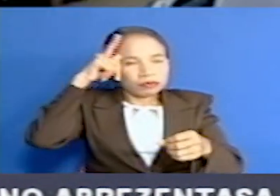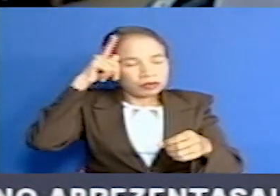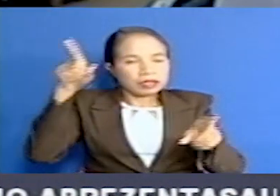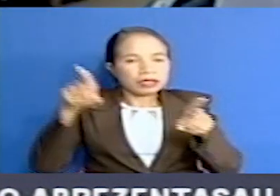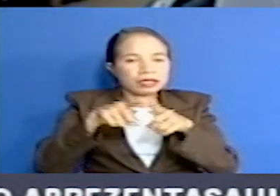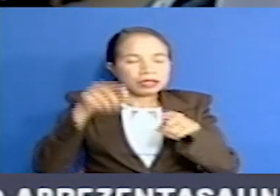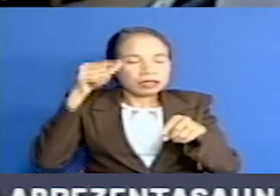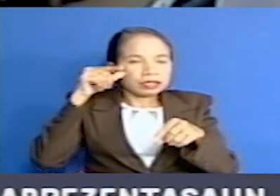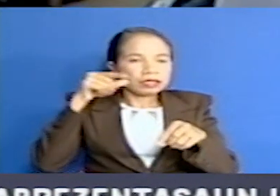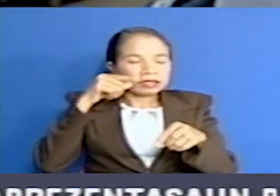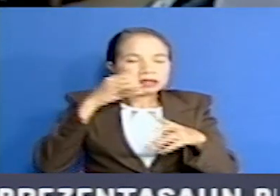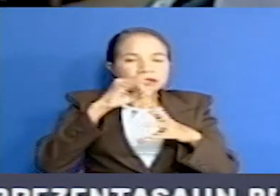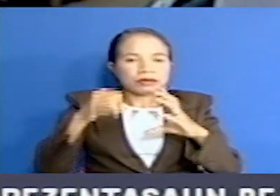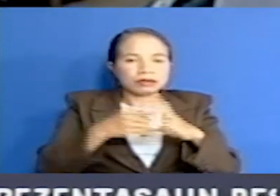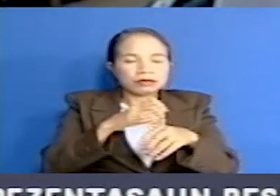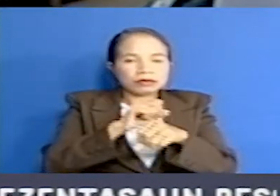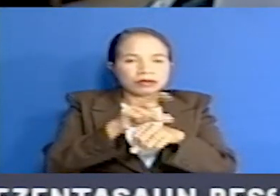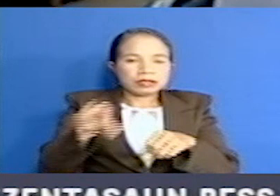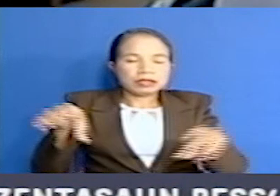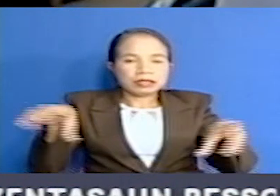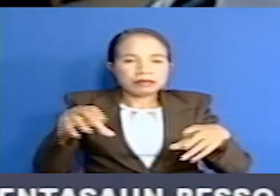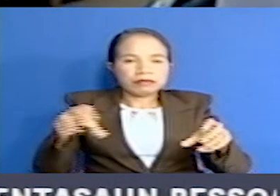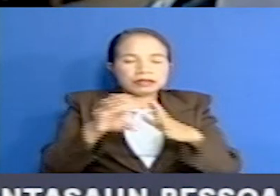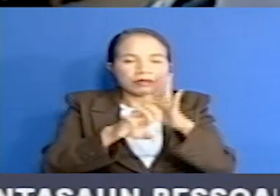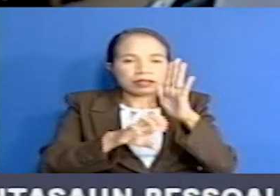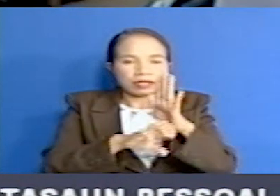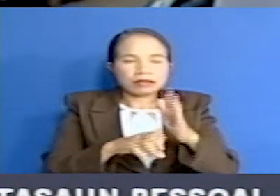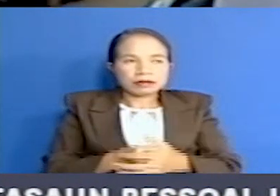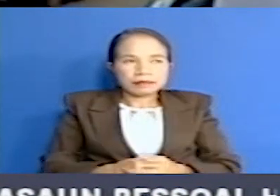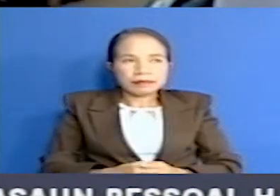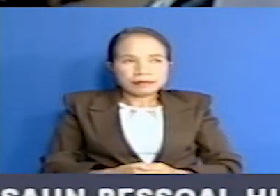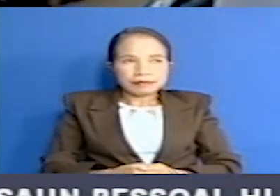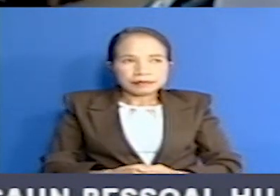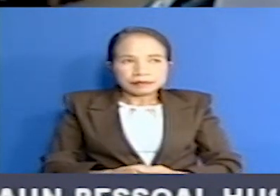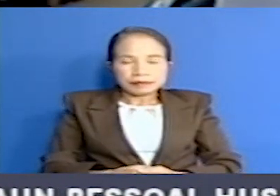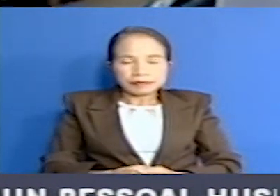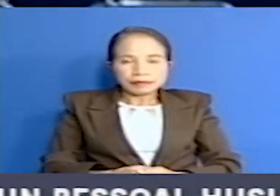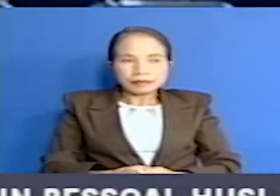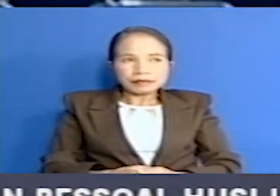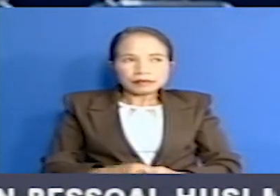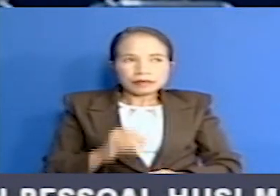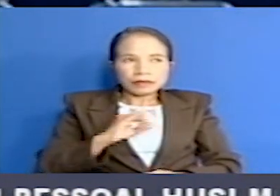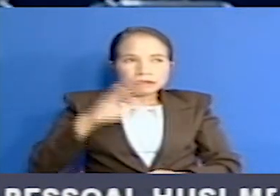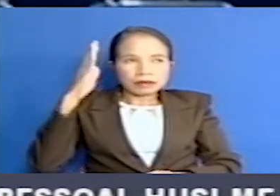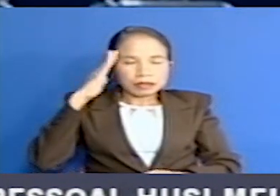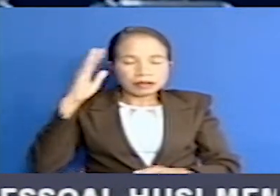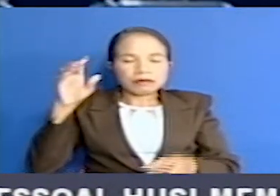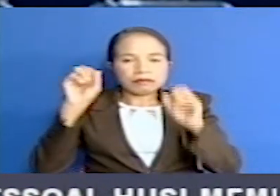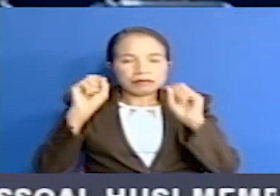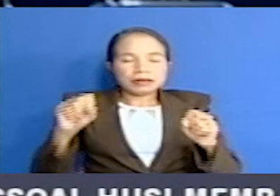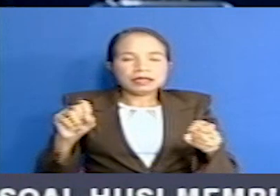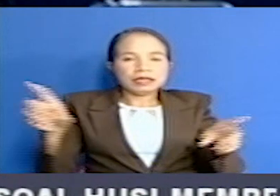igualdade e inclusão social e a instituição Estado Sira. Nós embaixamos e também belezamos